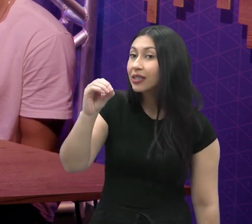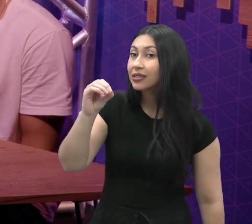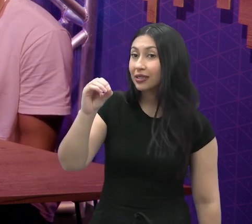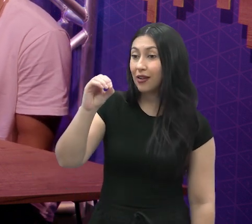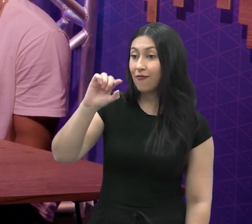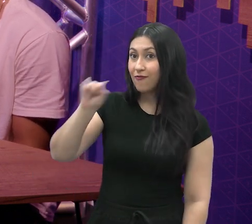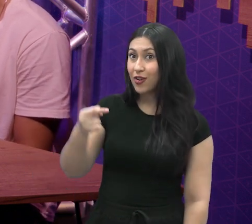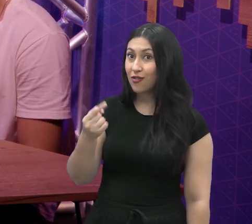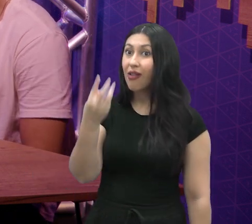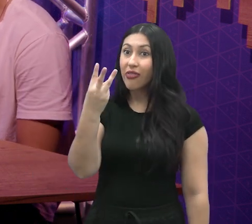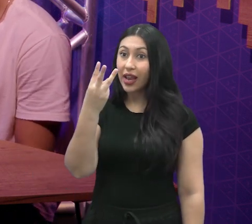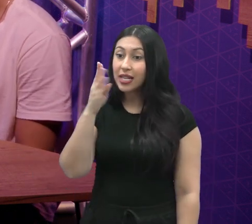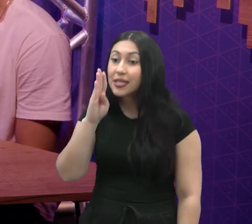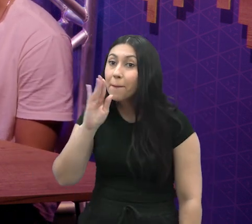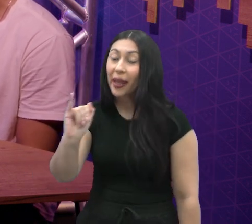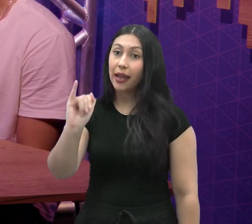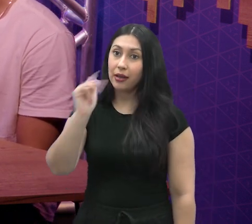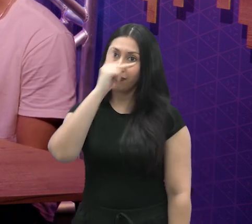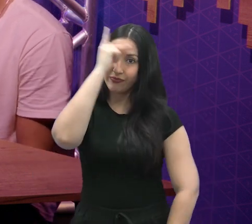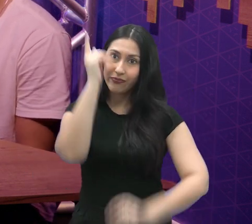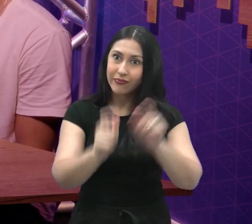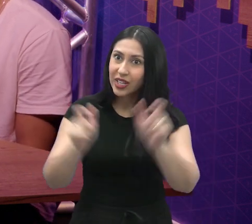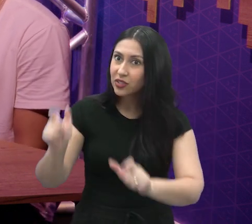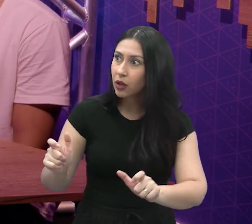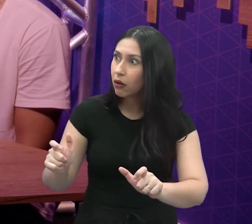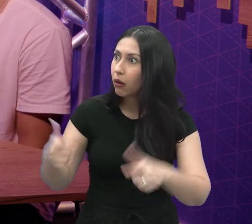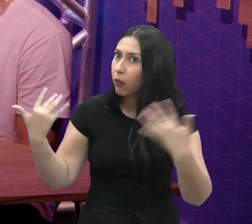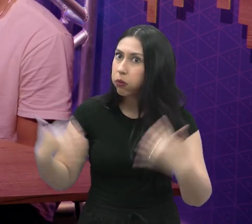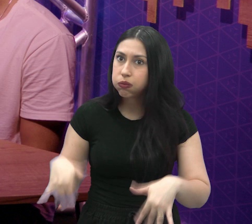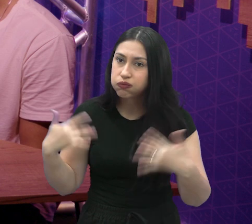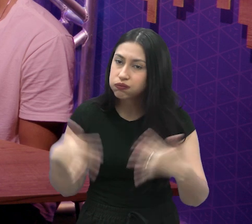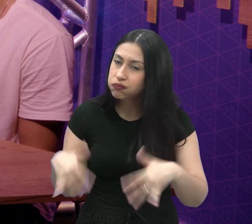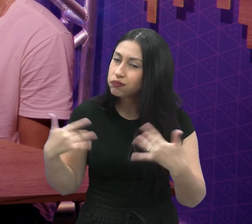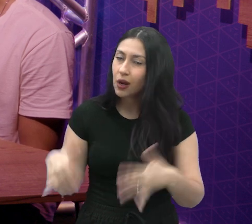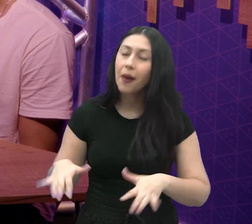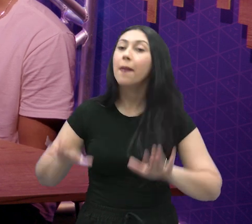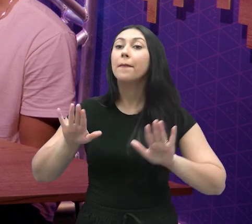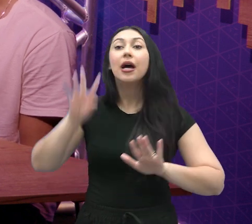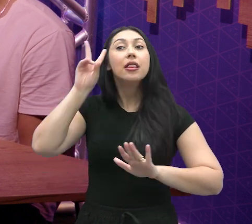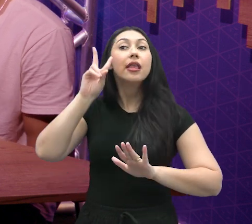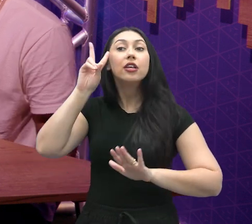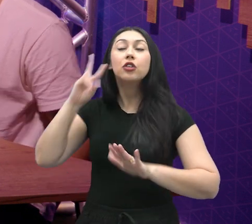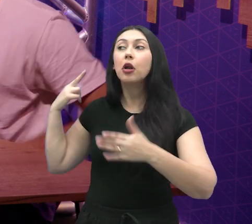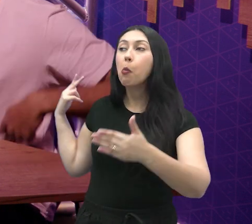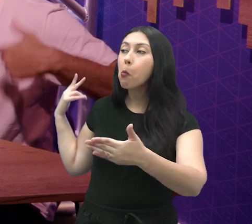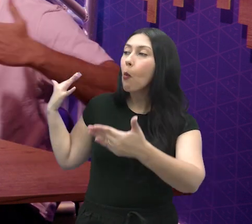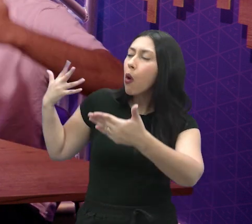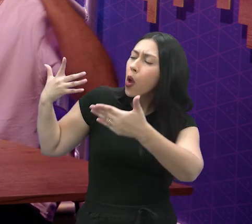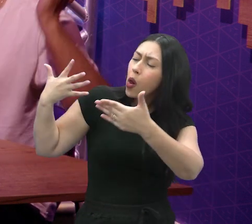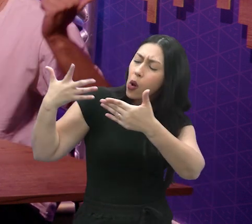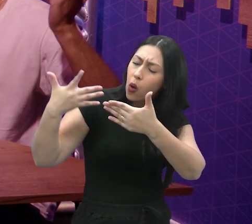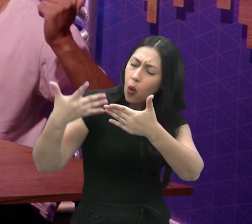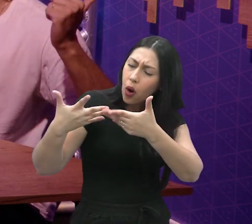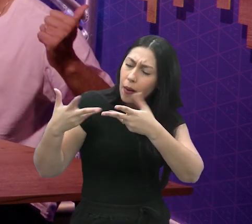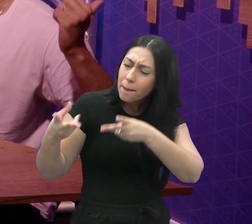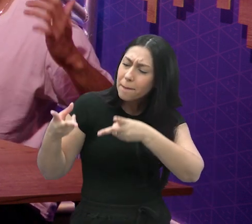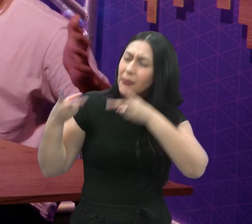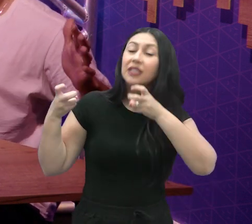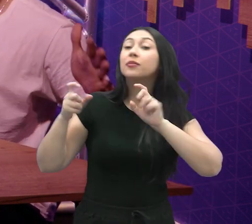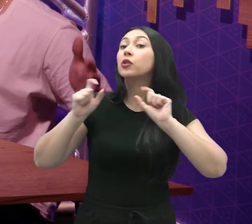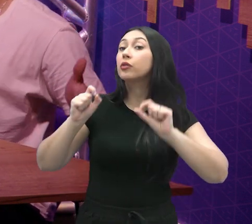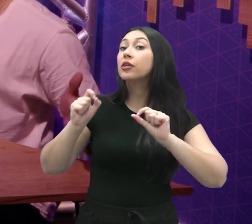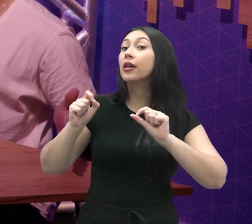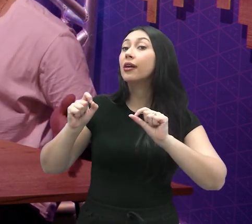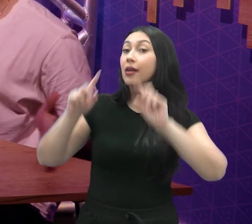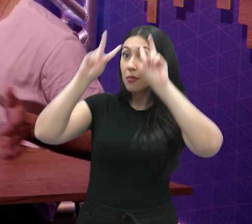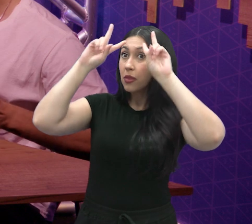2080. 10,3 bilhões. Meu, é muita coisa. E ao longo da história, a gente viu lá no passado